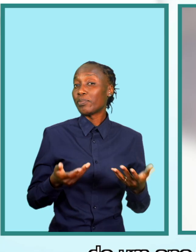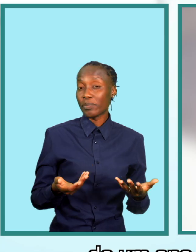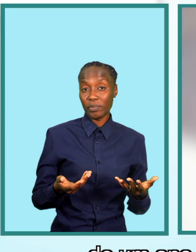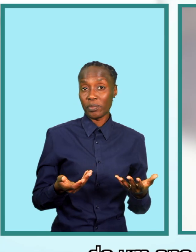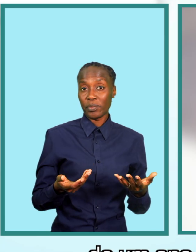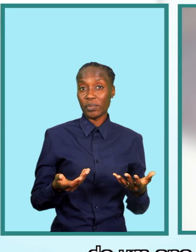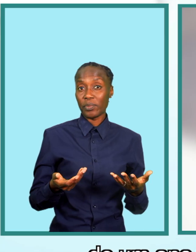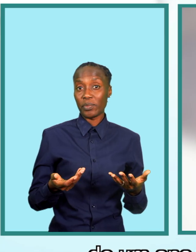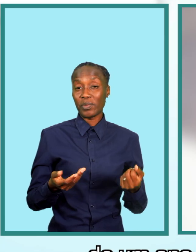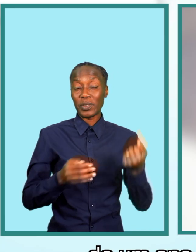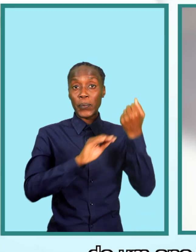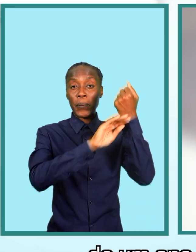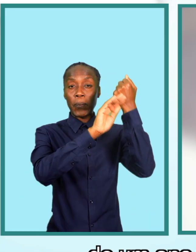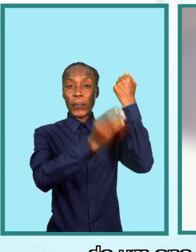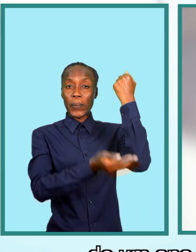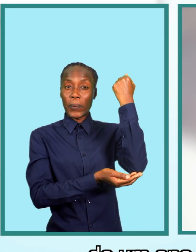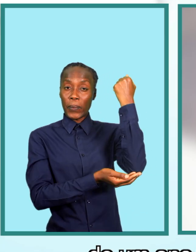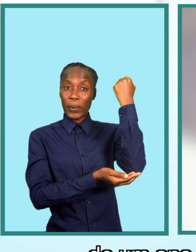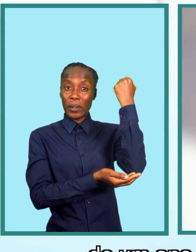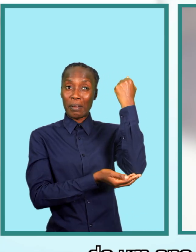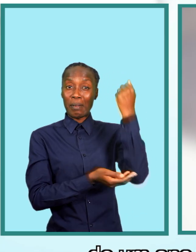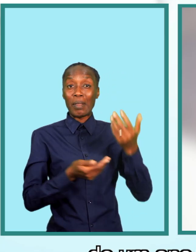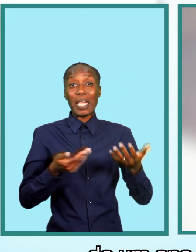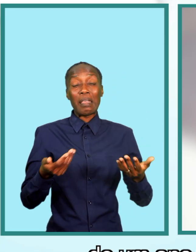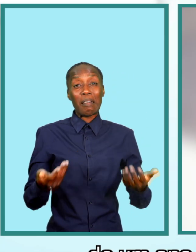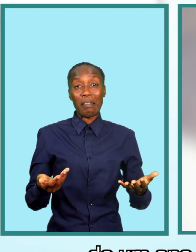Então, na minha segunda gravidez,